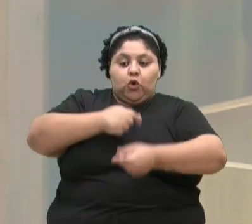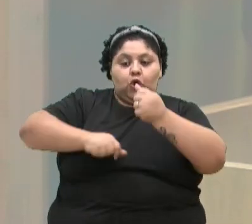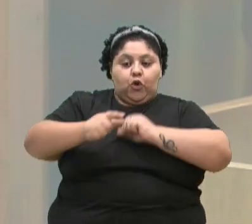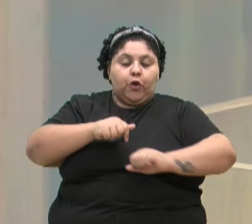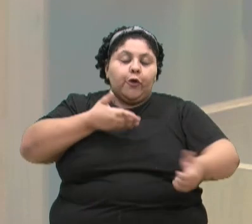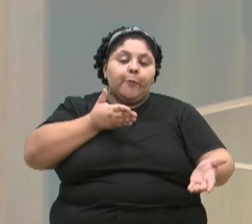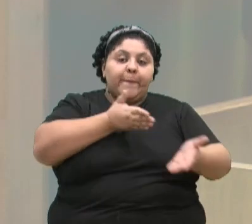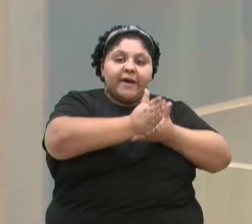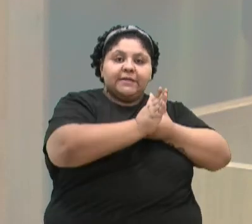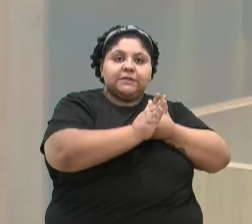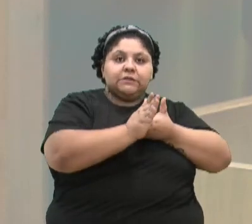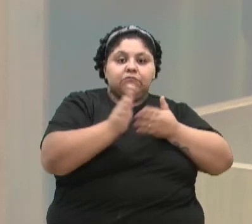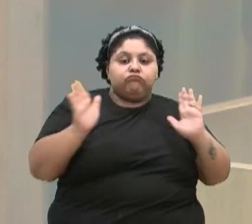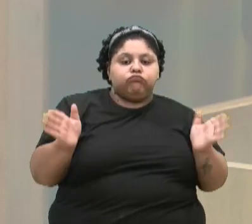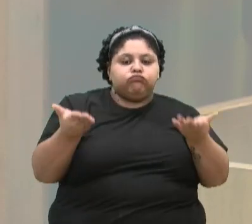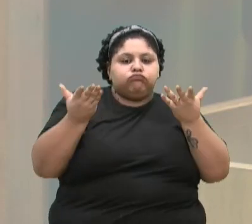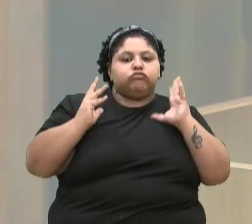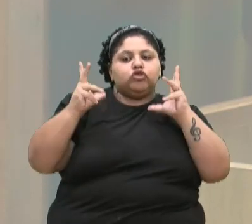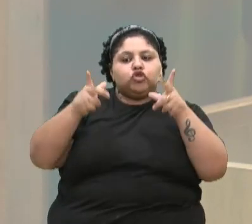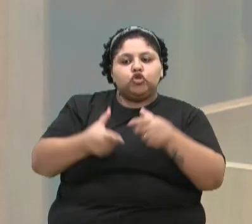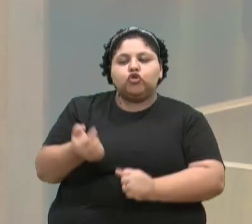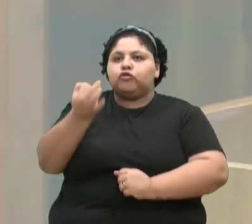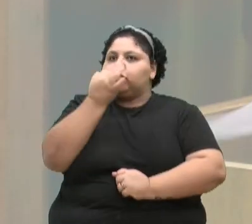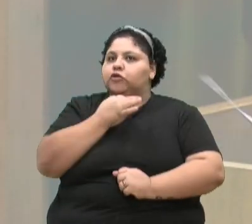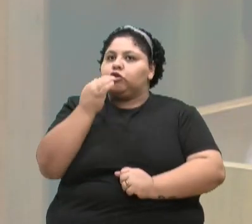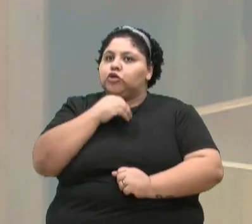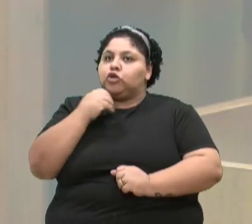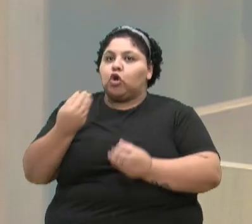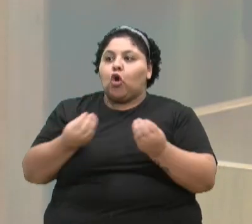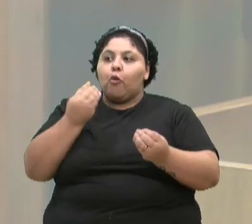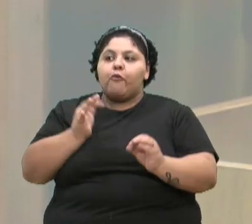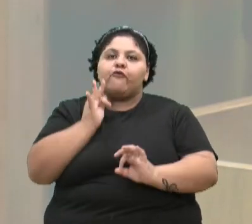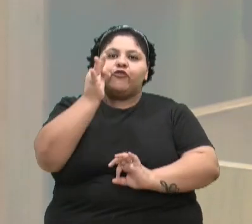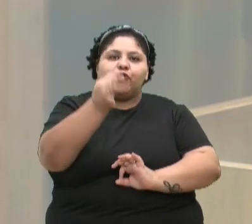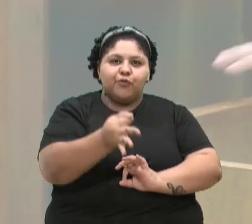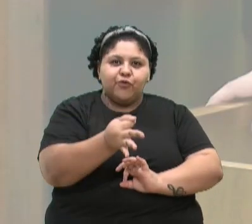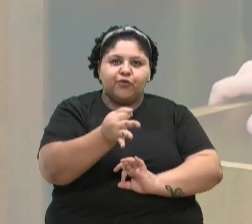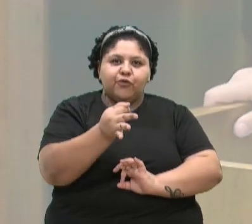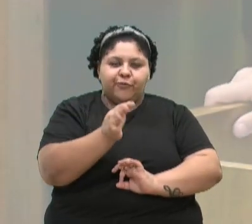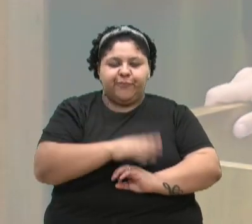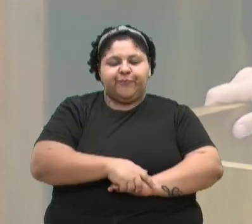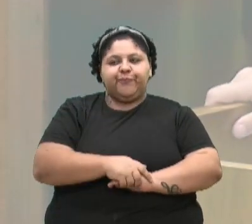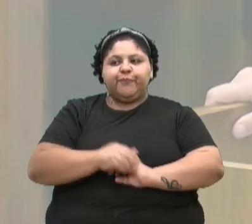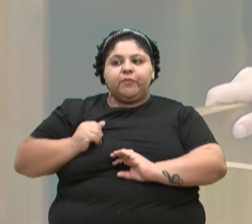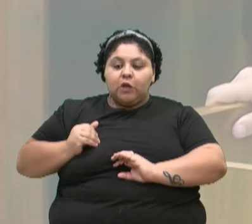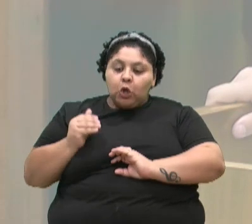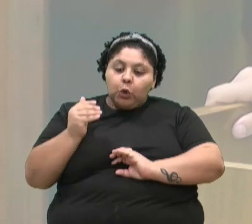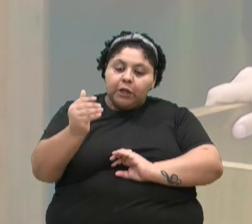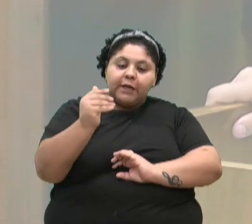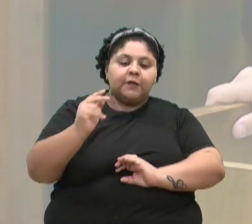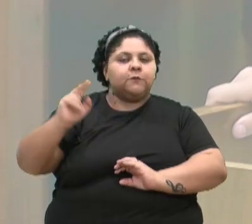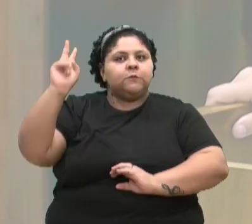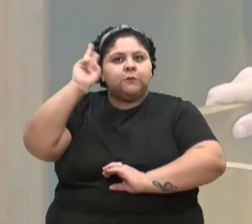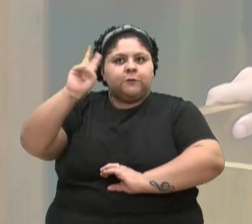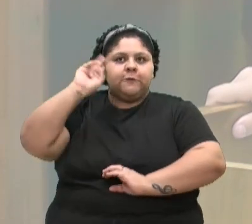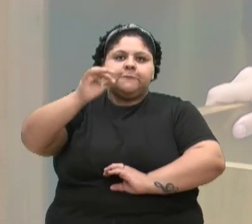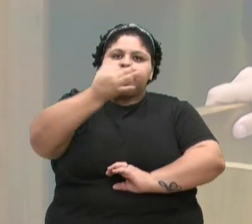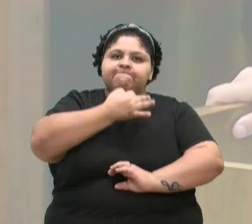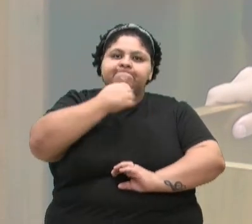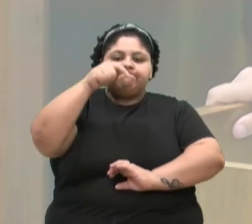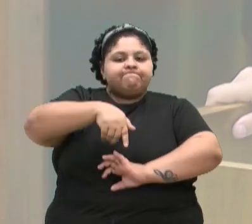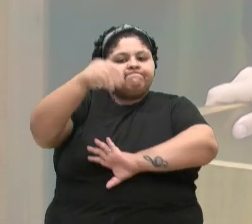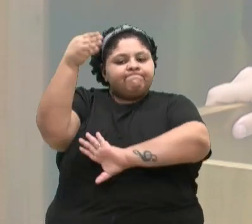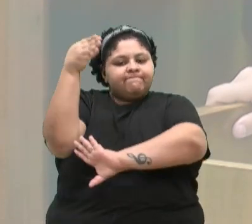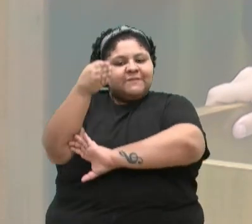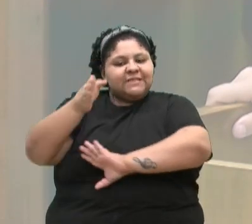de eventos e de todos que têm Caxias do Sul como destino. No decorrer de sua história caxiense, esse hotel